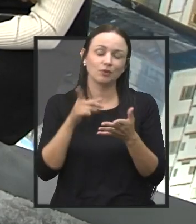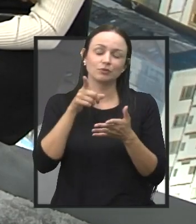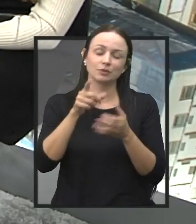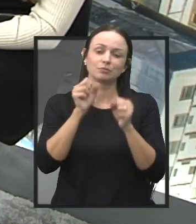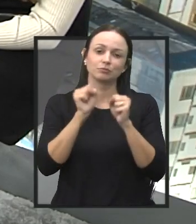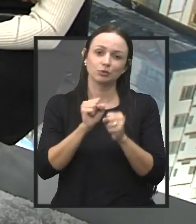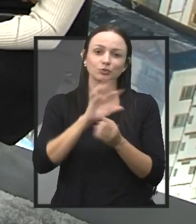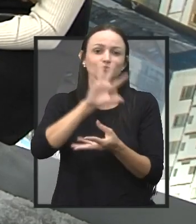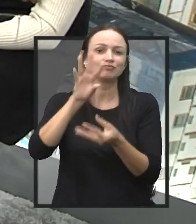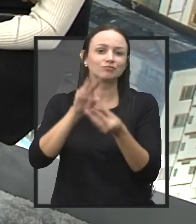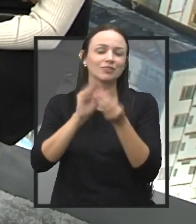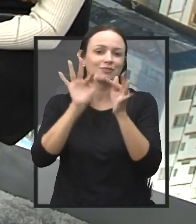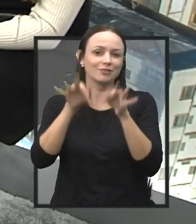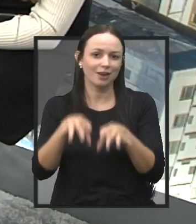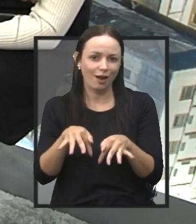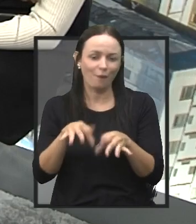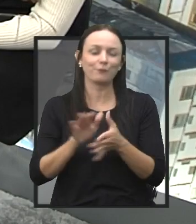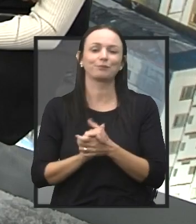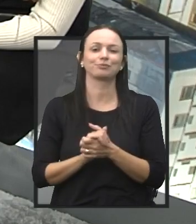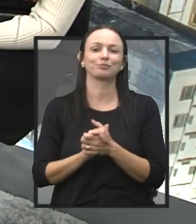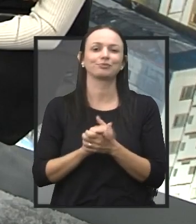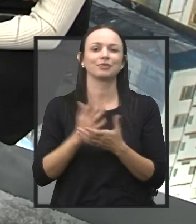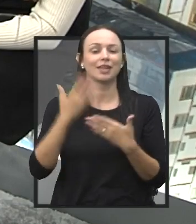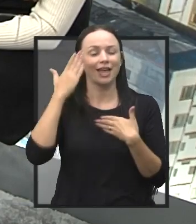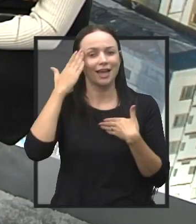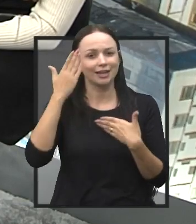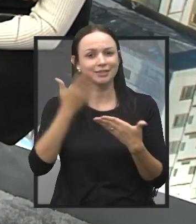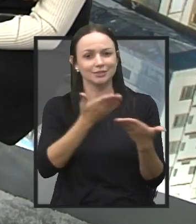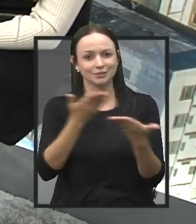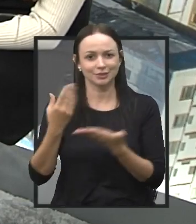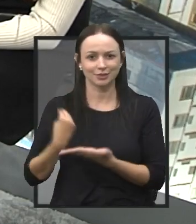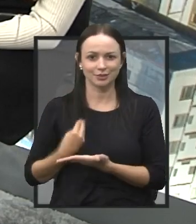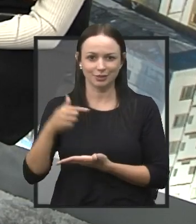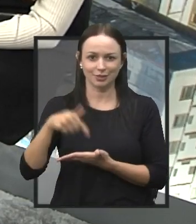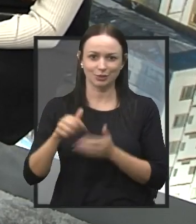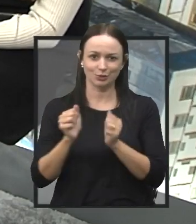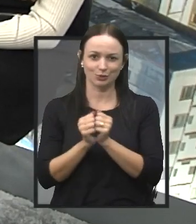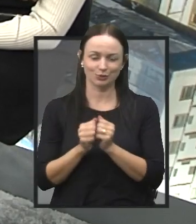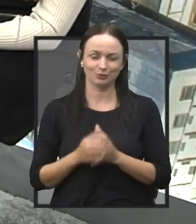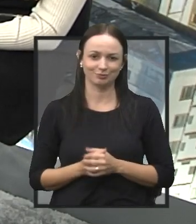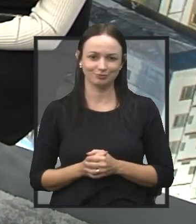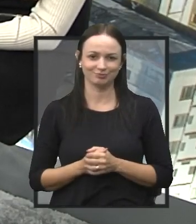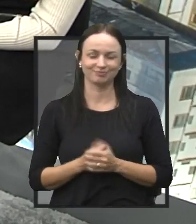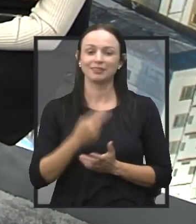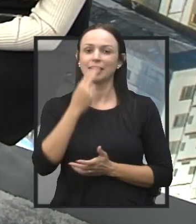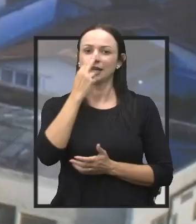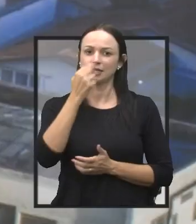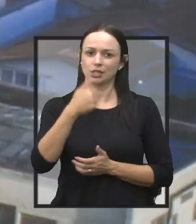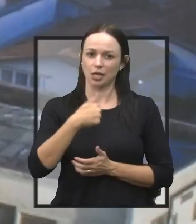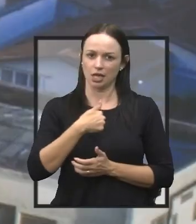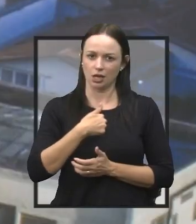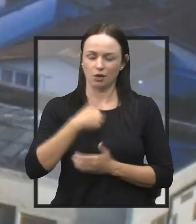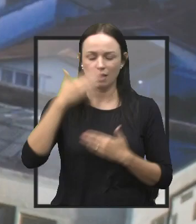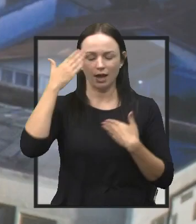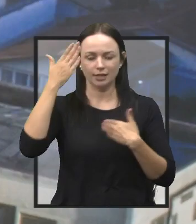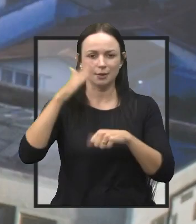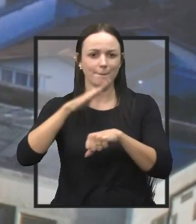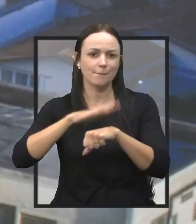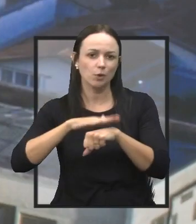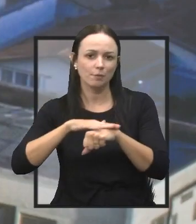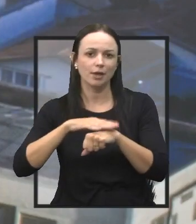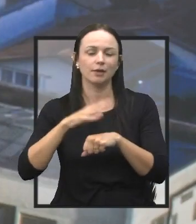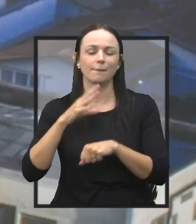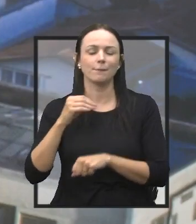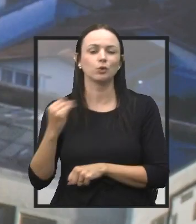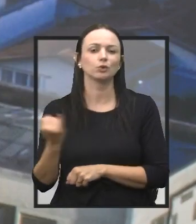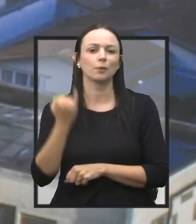agora para suas considerações finais e, mais uma vez, agradecer a sua presença aqui conosco. Ângela, eu agradeço esse momento que é extremamente